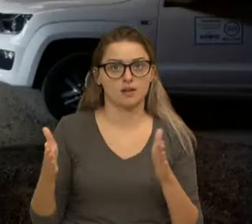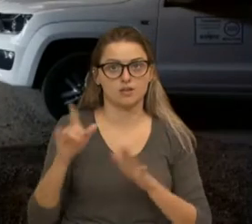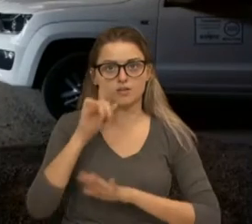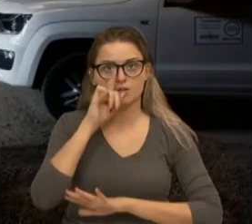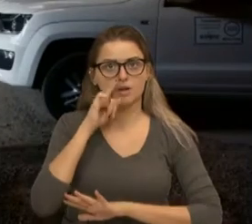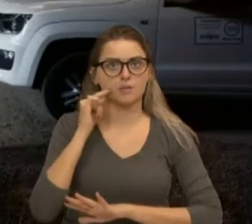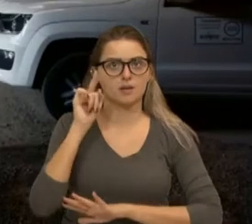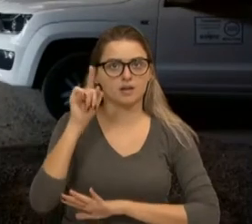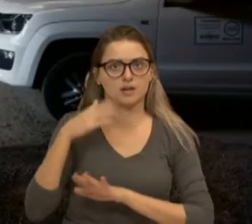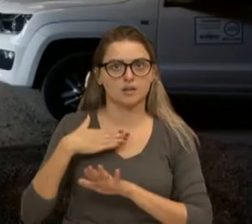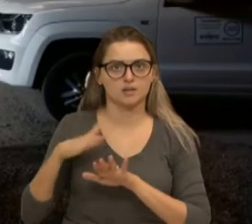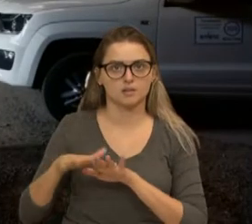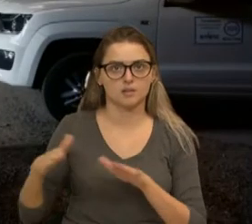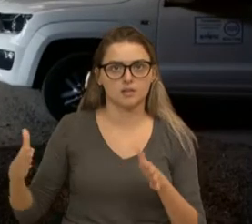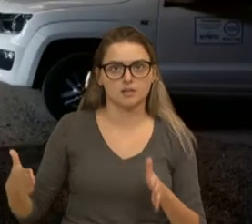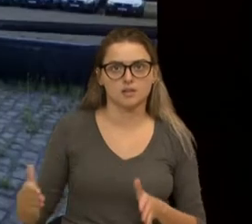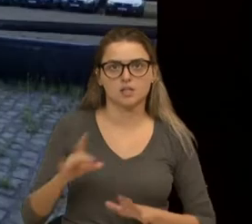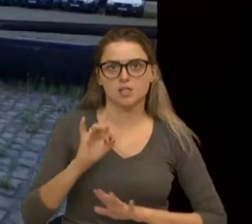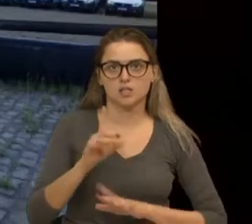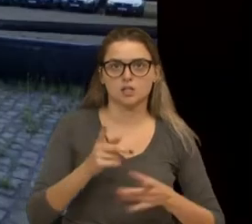Não, por economia, né?